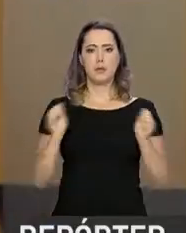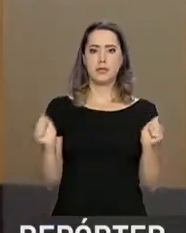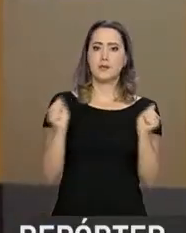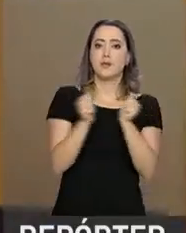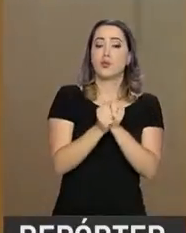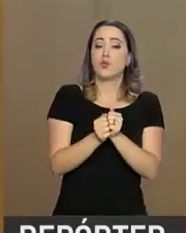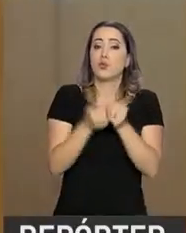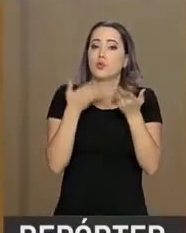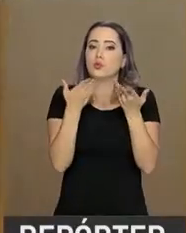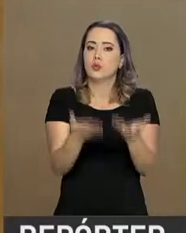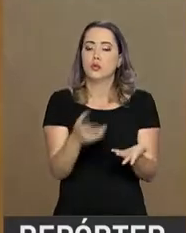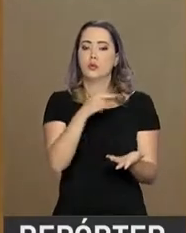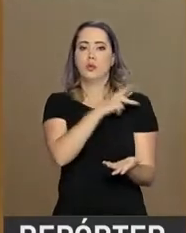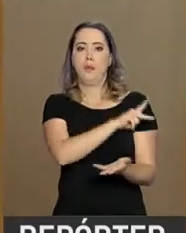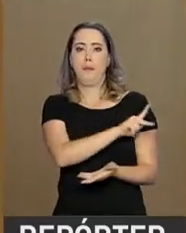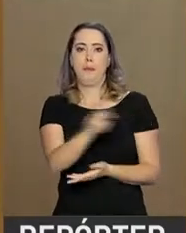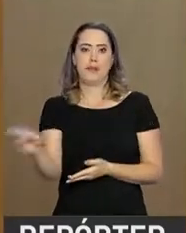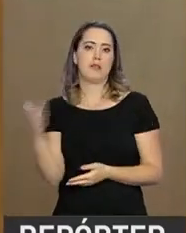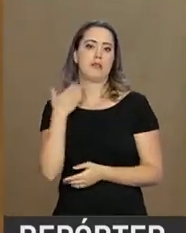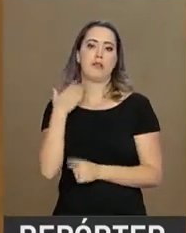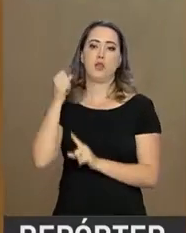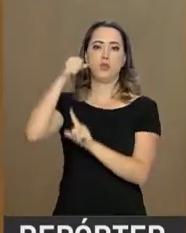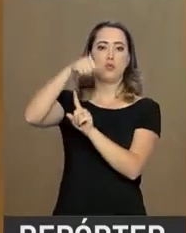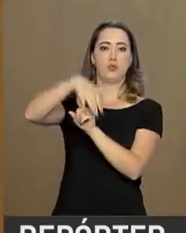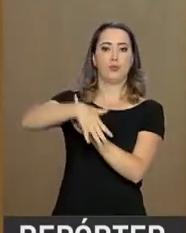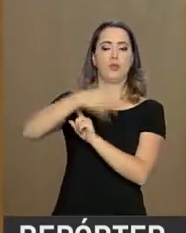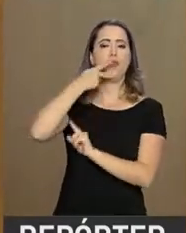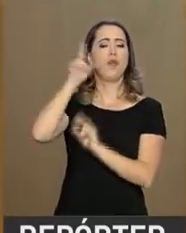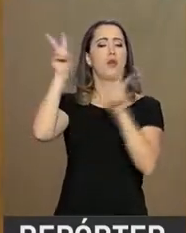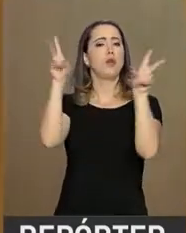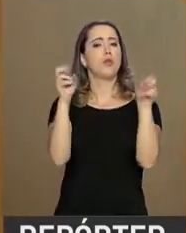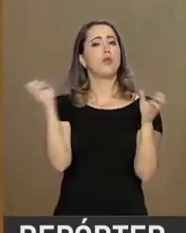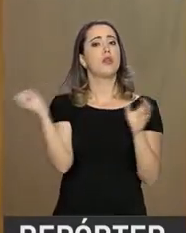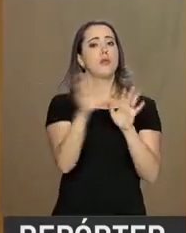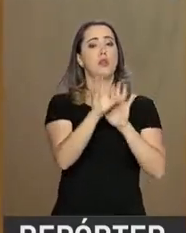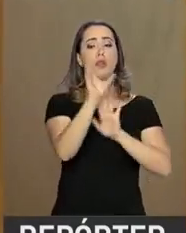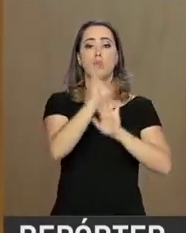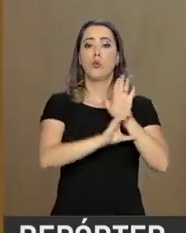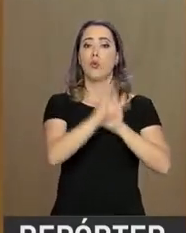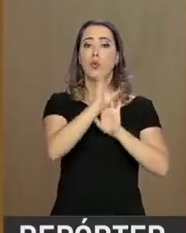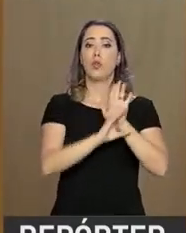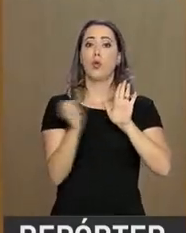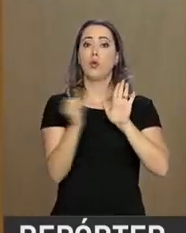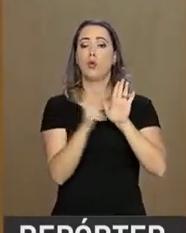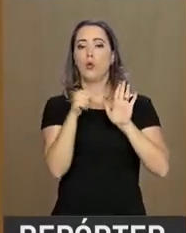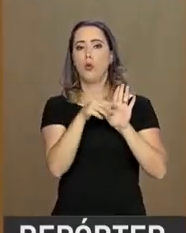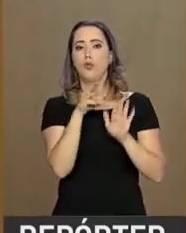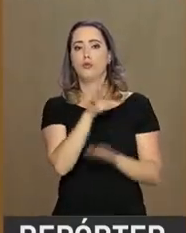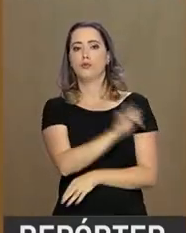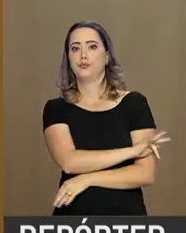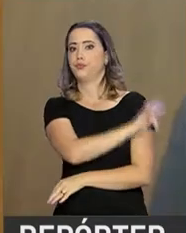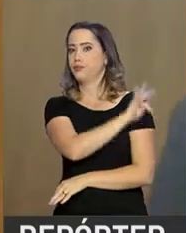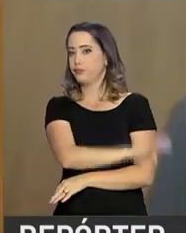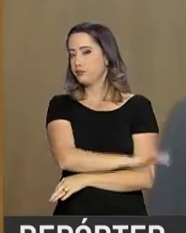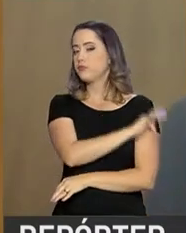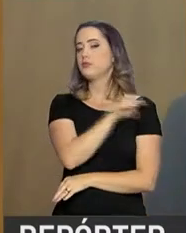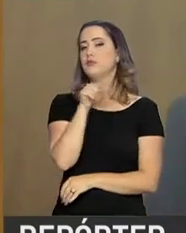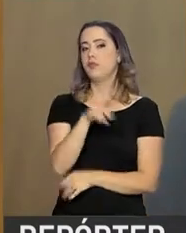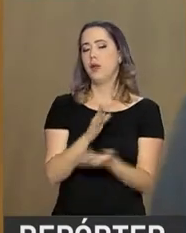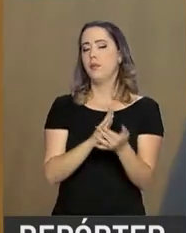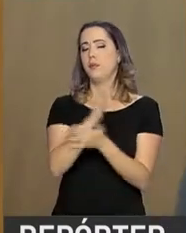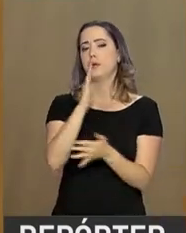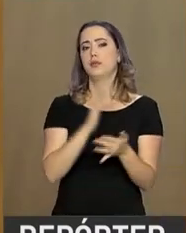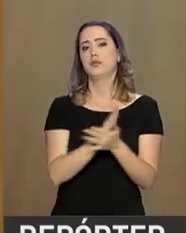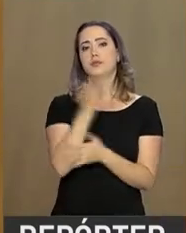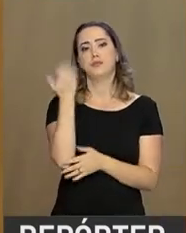fora. O presidente do Banco Central lembrou que o tema está presente na nova Base Nacional Comum Curricular para o Ensino Fundamental, homologada